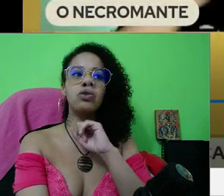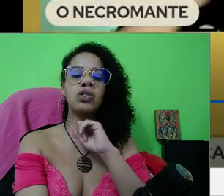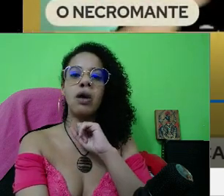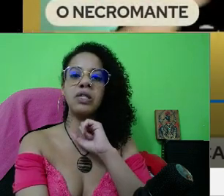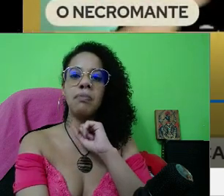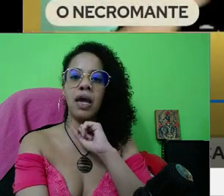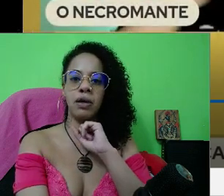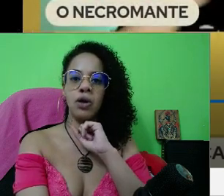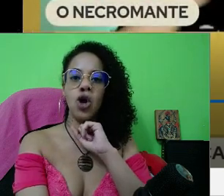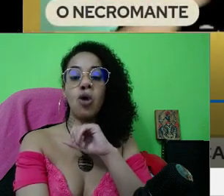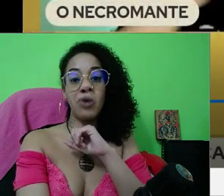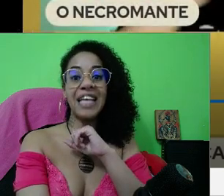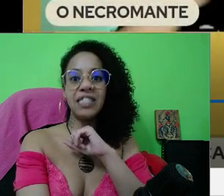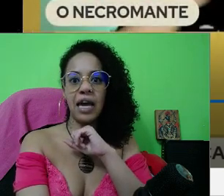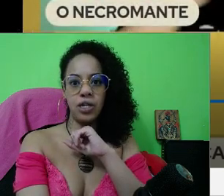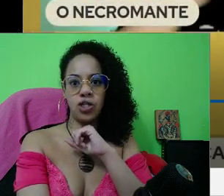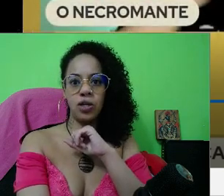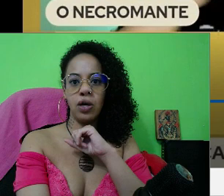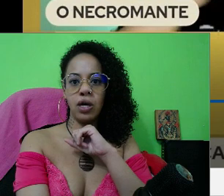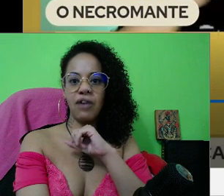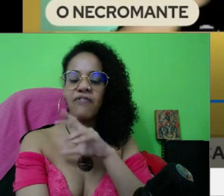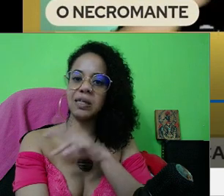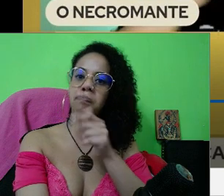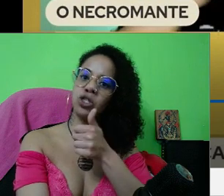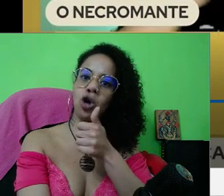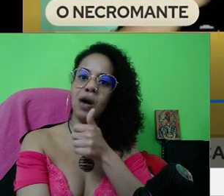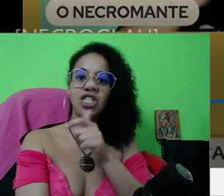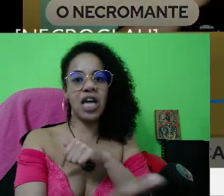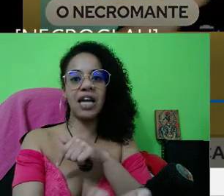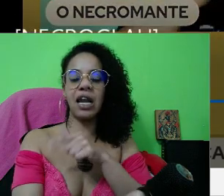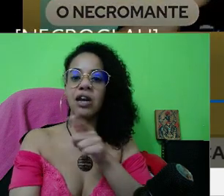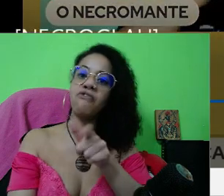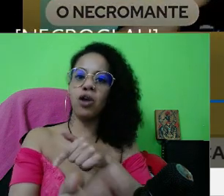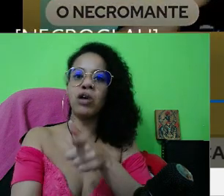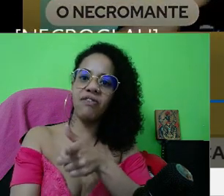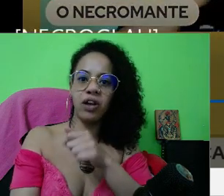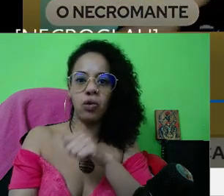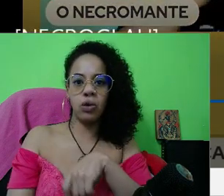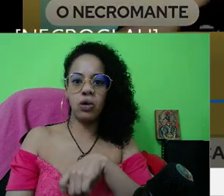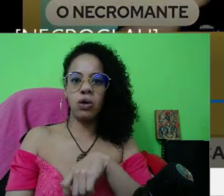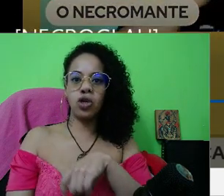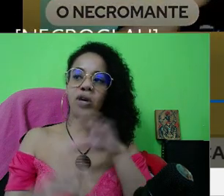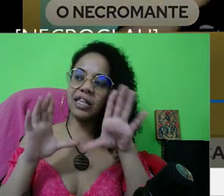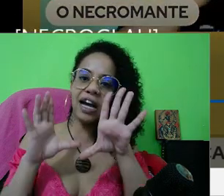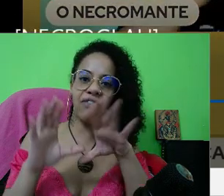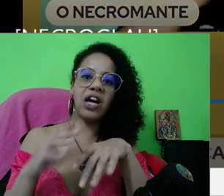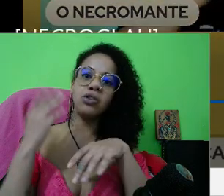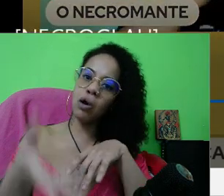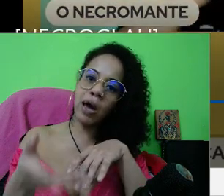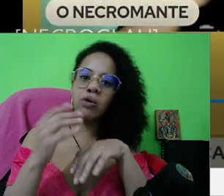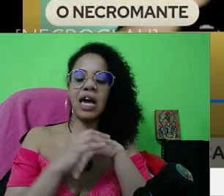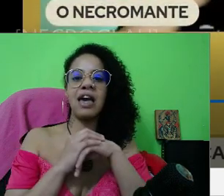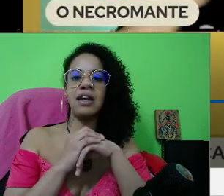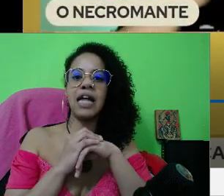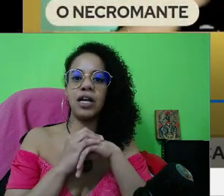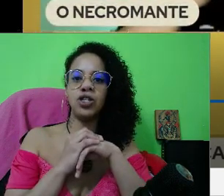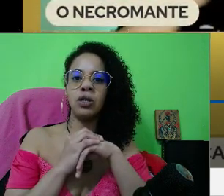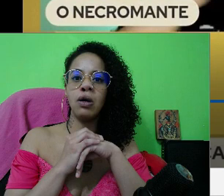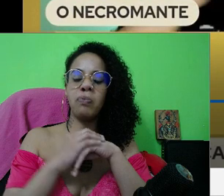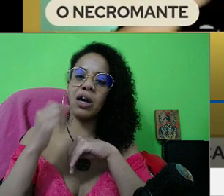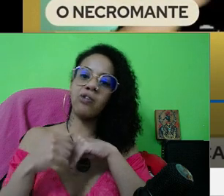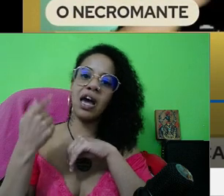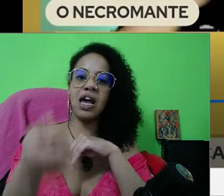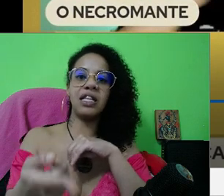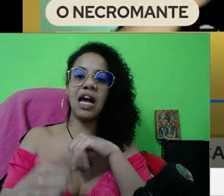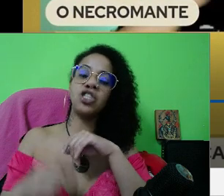tem diversos outros nomes também como gas Light que faz a pessoa achar que ela não falou que ela falou que o que tá gravado não é o que é a realidade